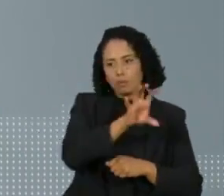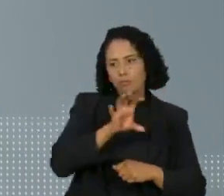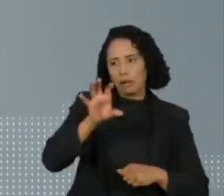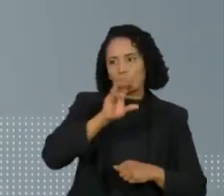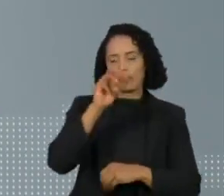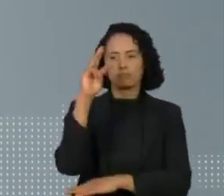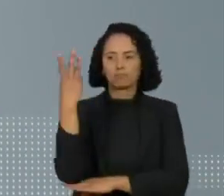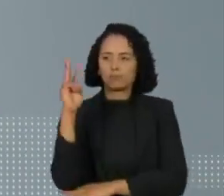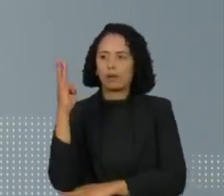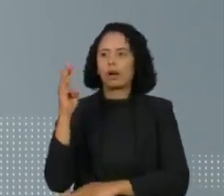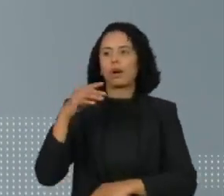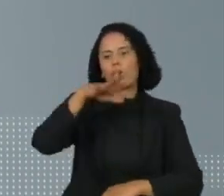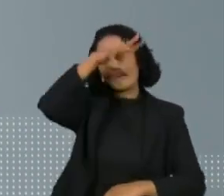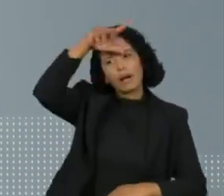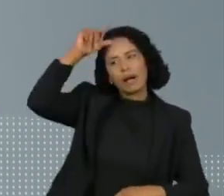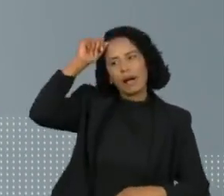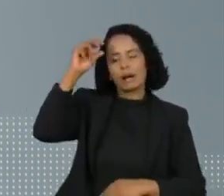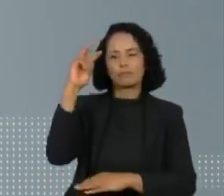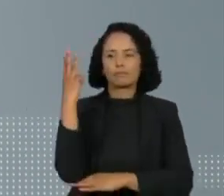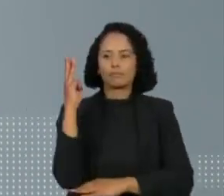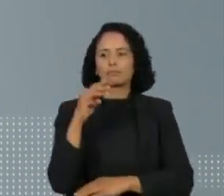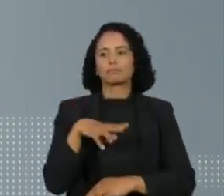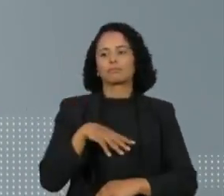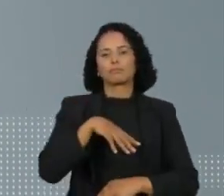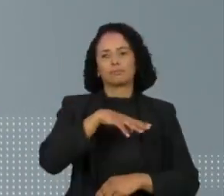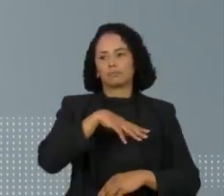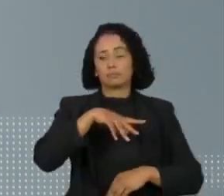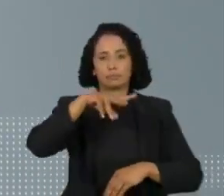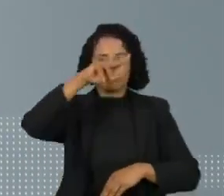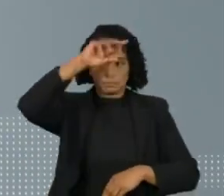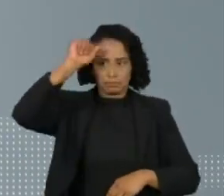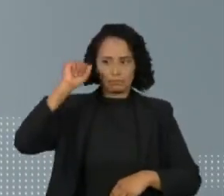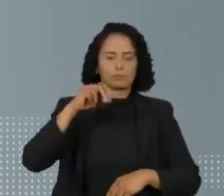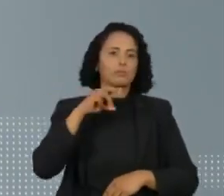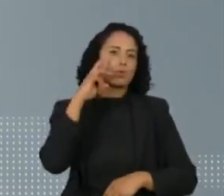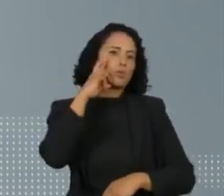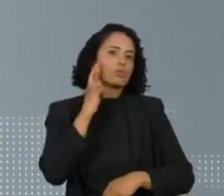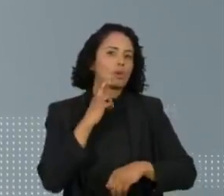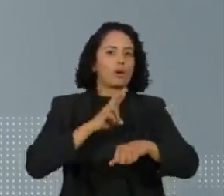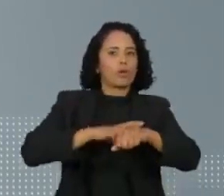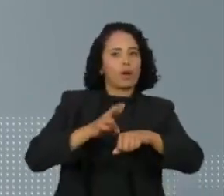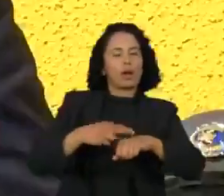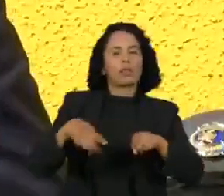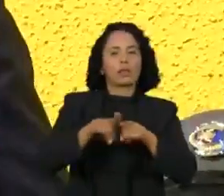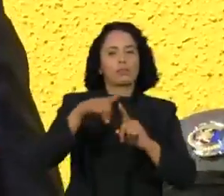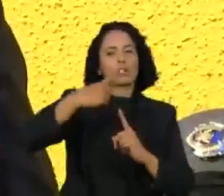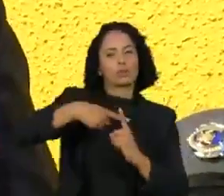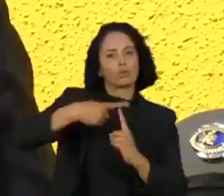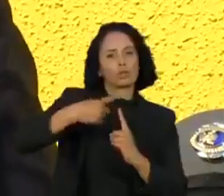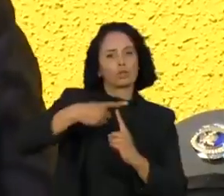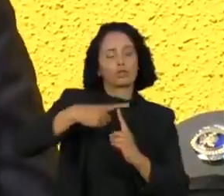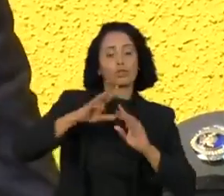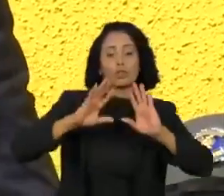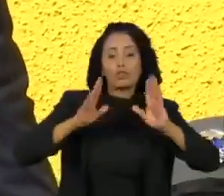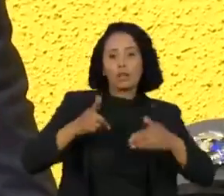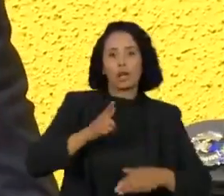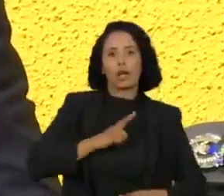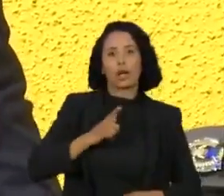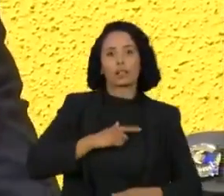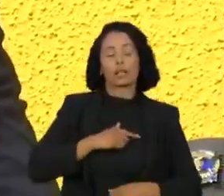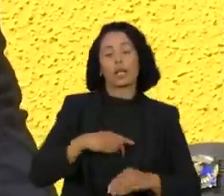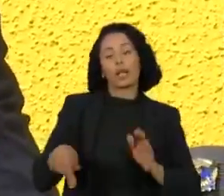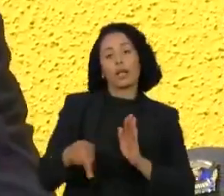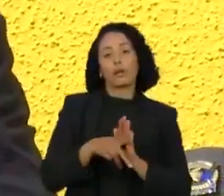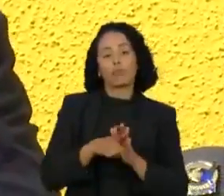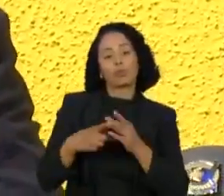Amapá, Amazonas, Maranhão, Mato Grosso, Pará, Rondônia, Roraima e Tocantins, é contrapor à política